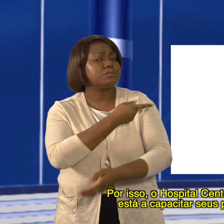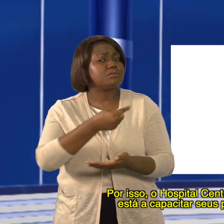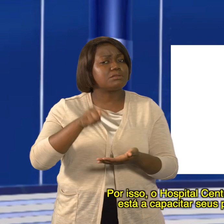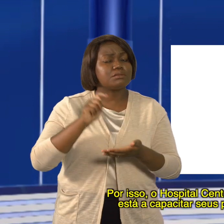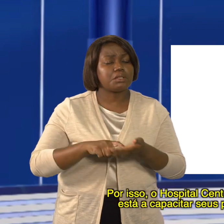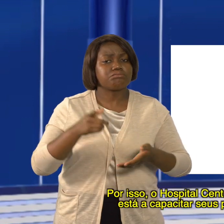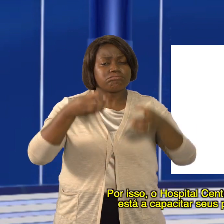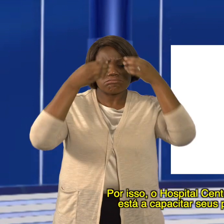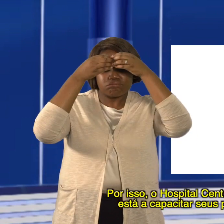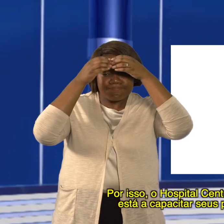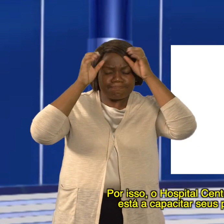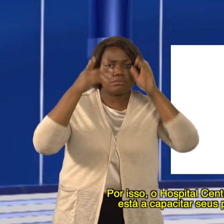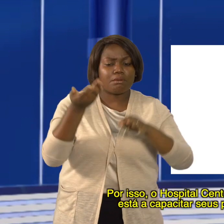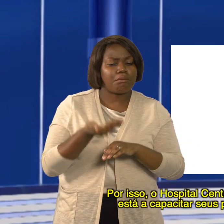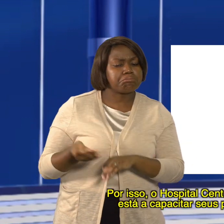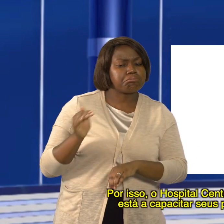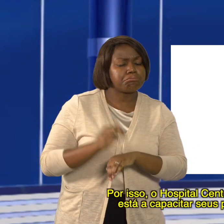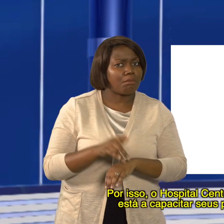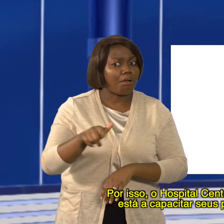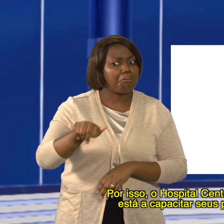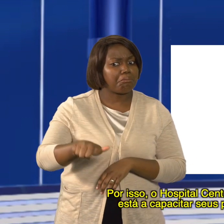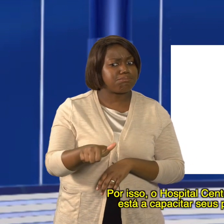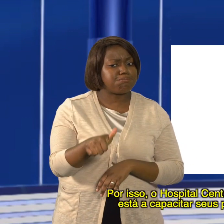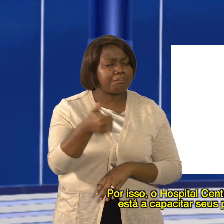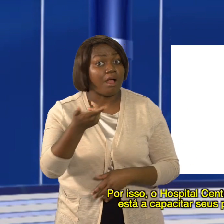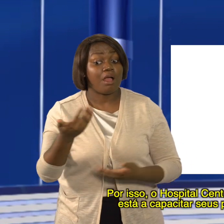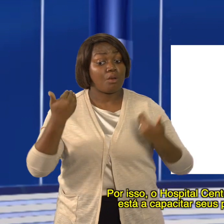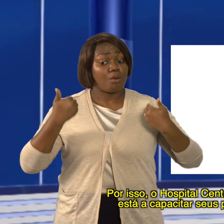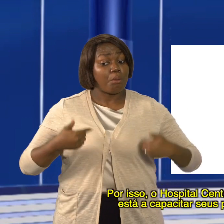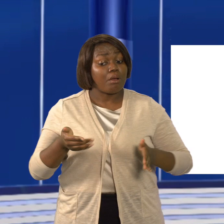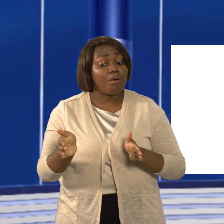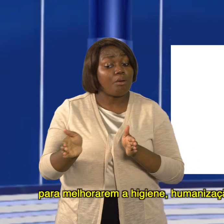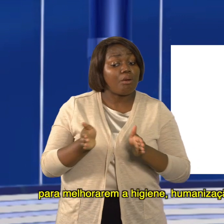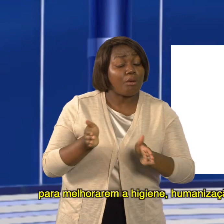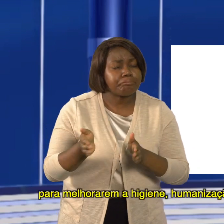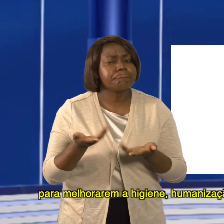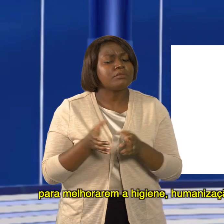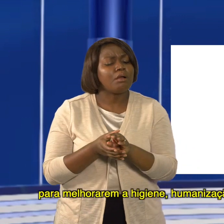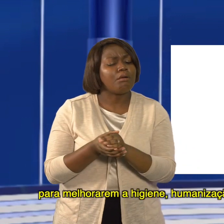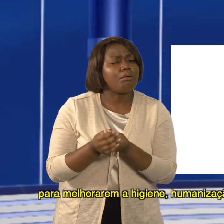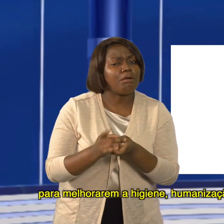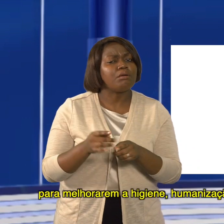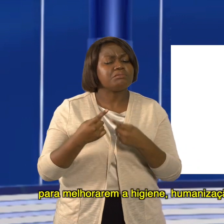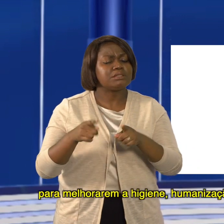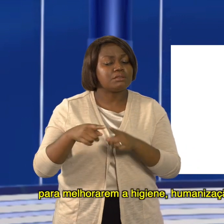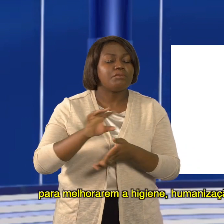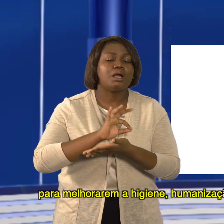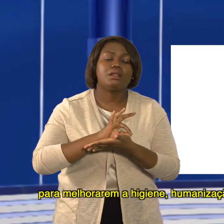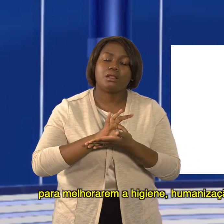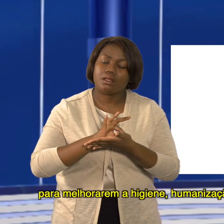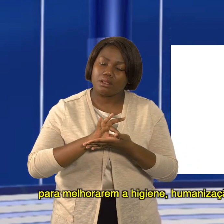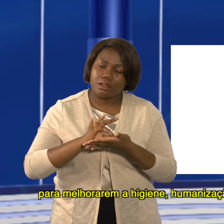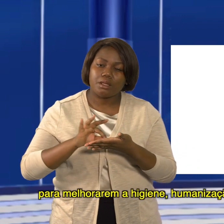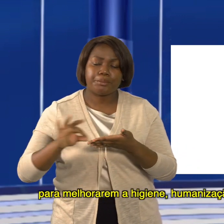Por isso, o Hospital Central do Maputo está a capacitar seus profissionais para melhorarem a higiene, humanização